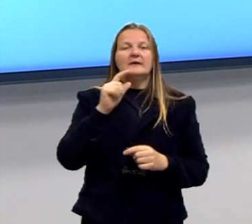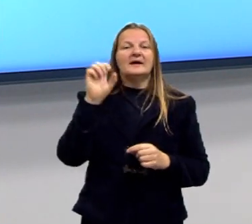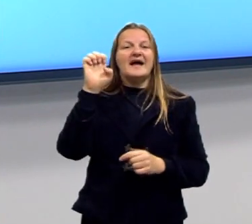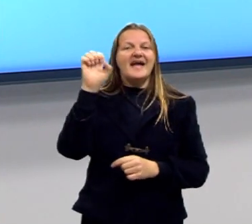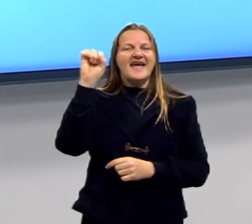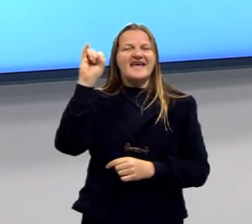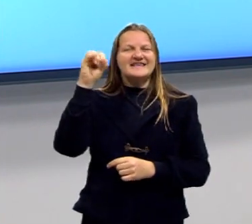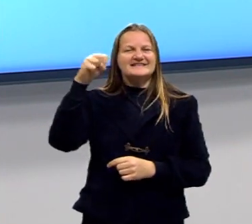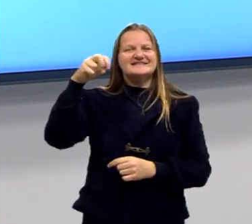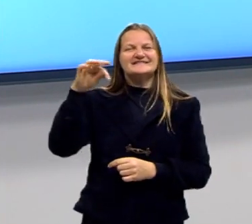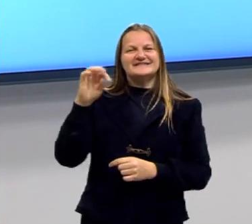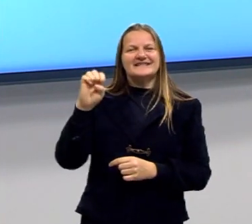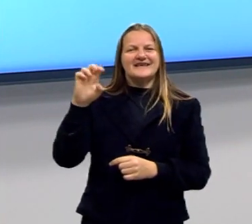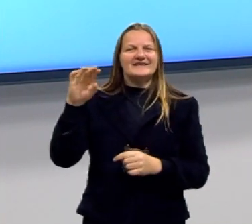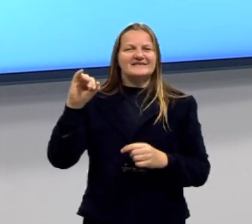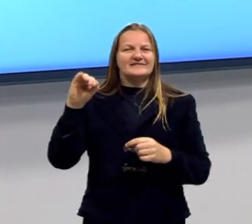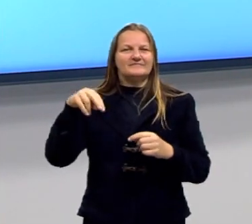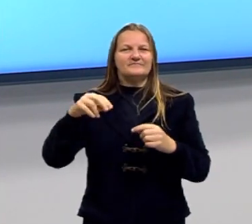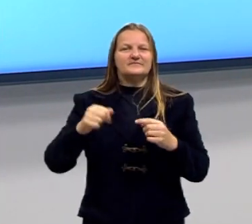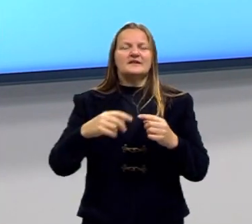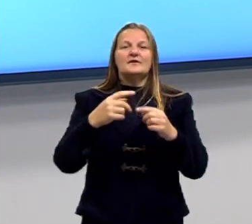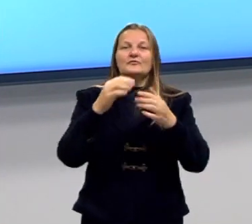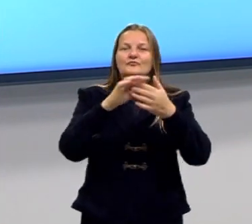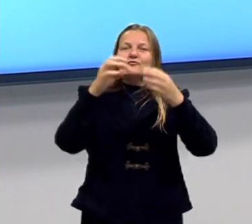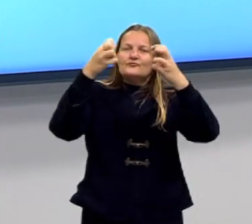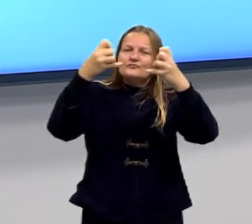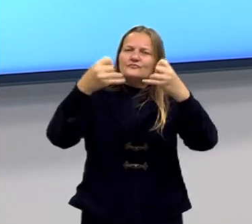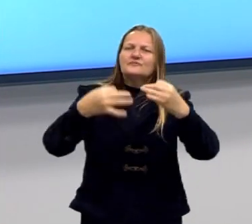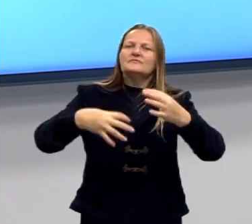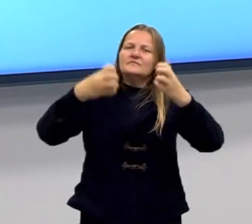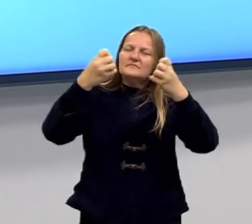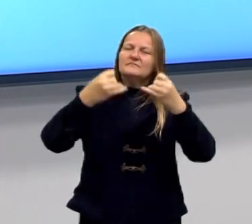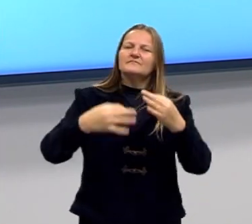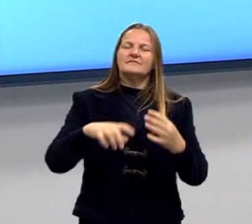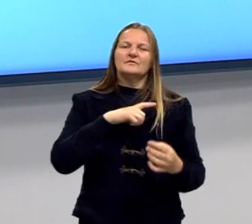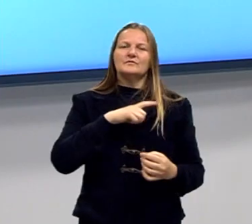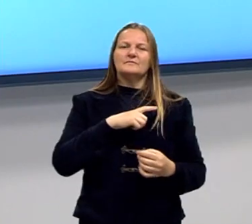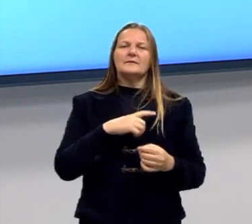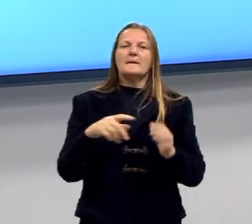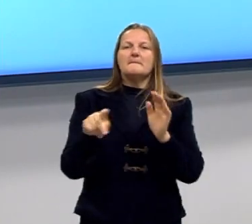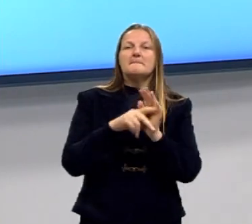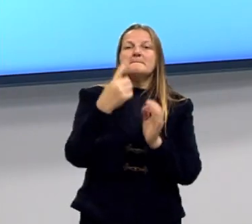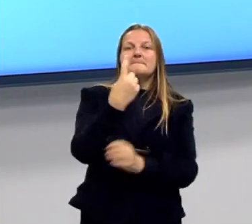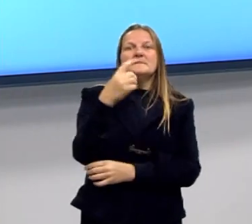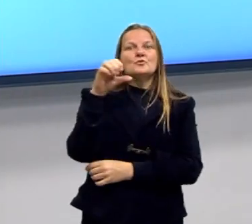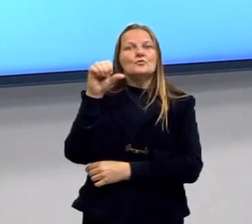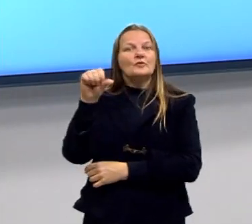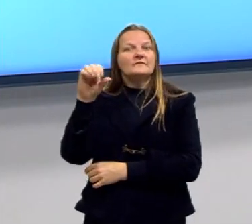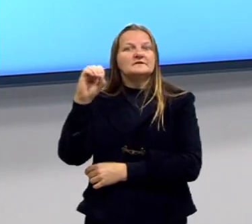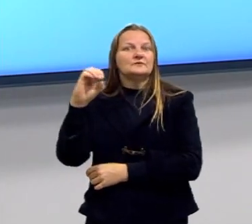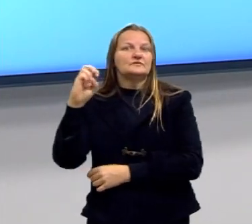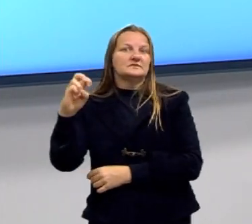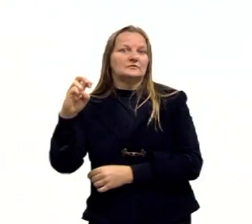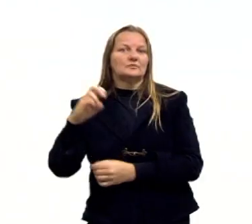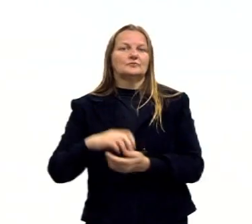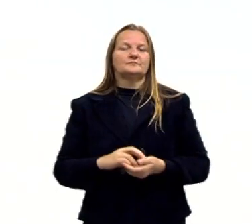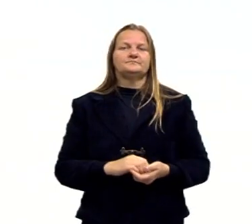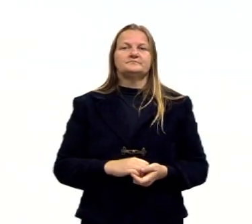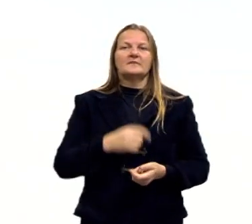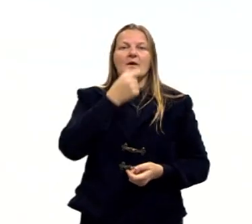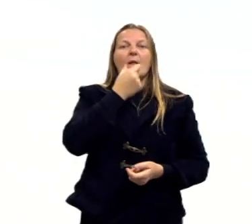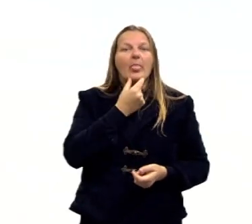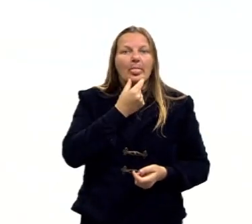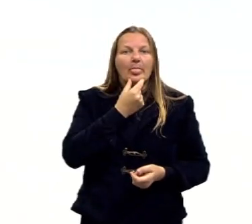disso acontecer há muito tempo só foi para o bem explicado mas detalhadamente em 1905 não é quando